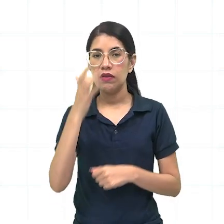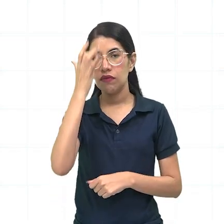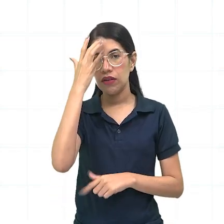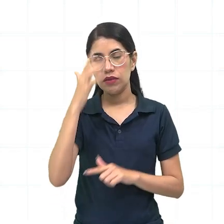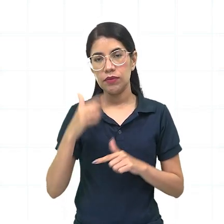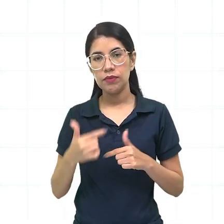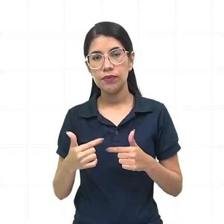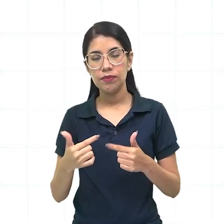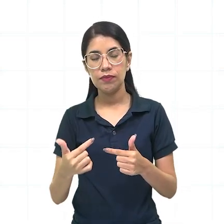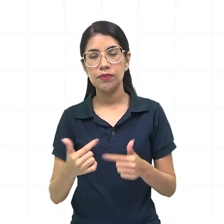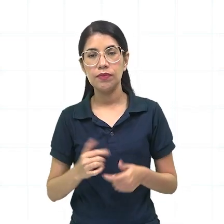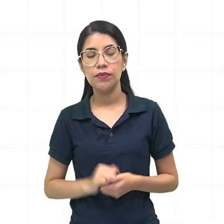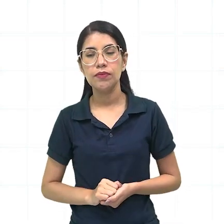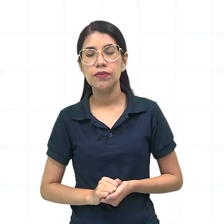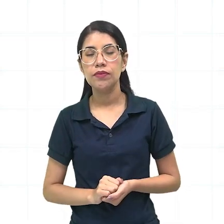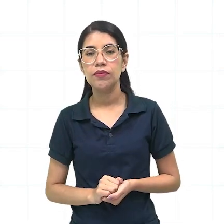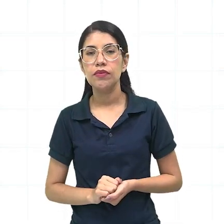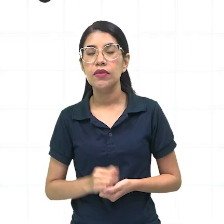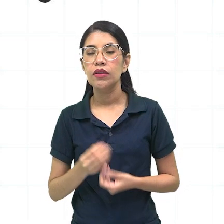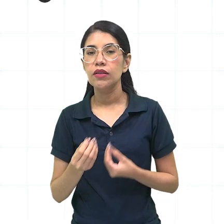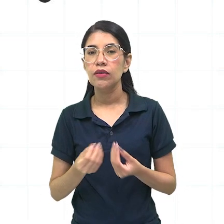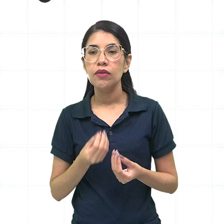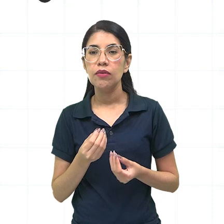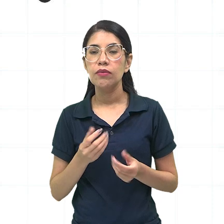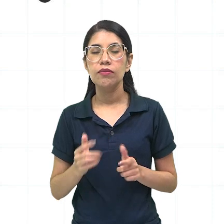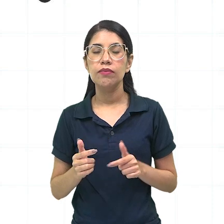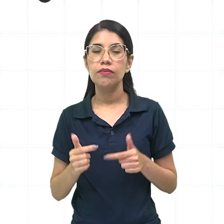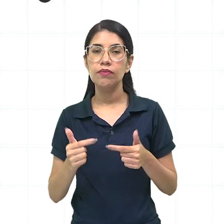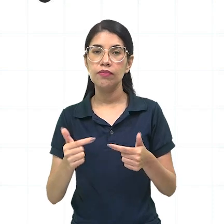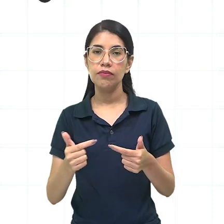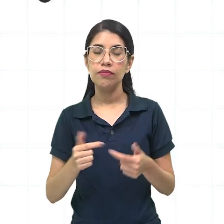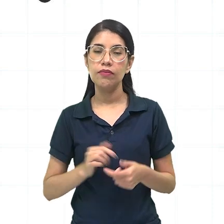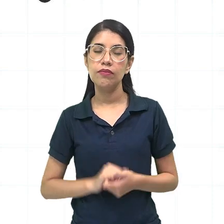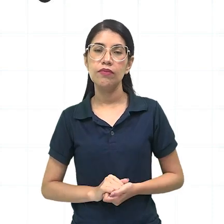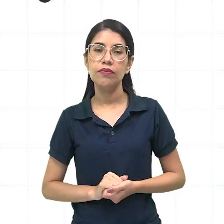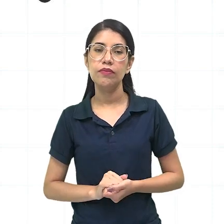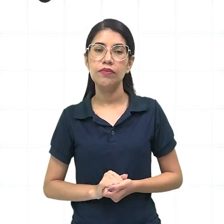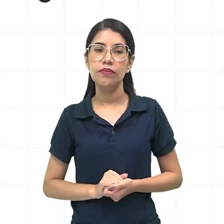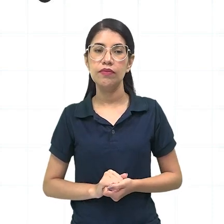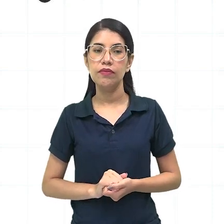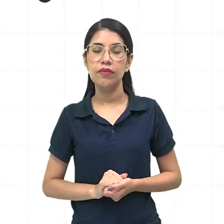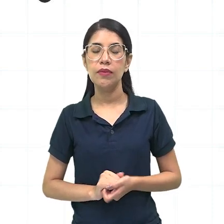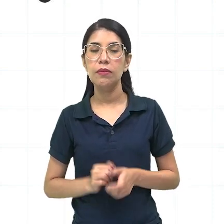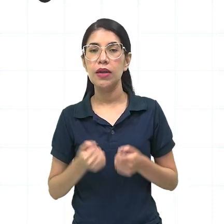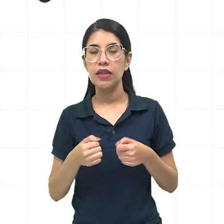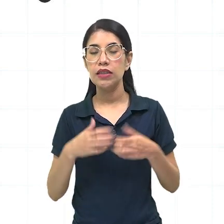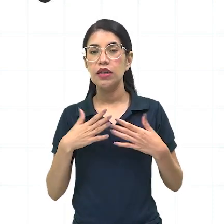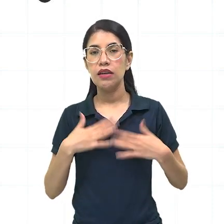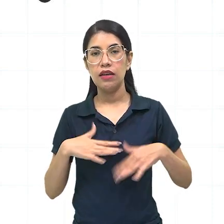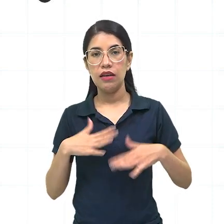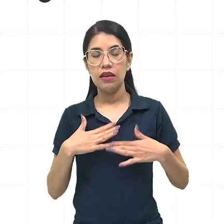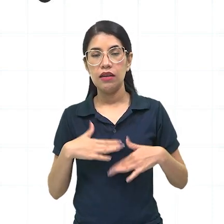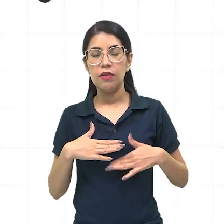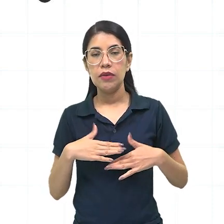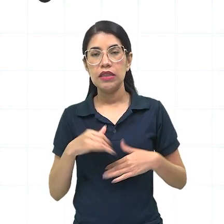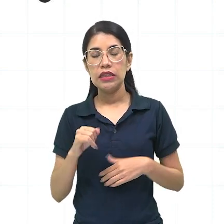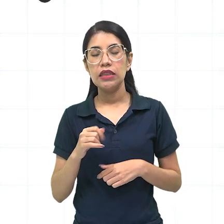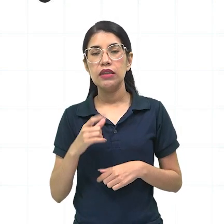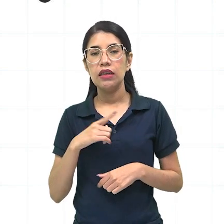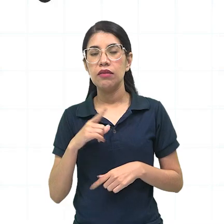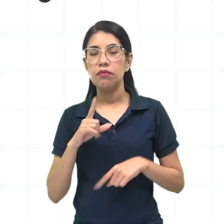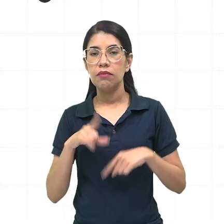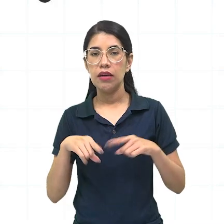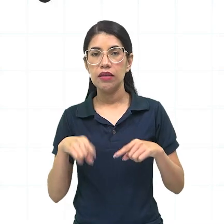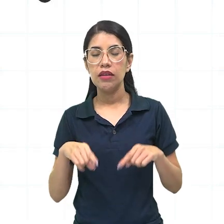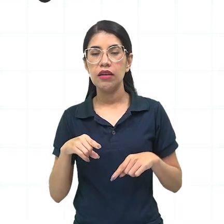agir. Tá? Então, como é que você vai agir nesses casos? Mantenha calma. Se houver algum objeto estranho,